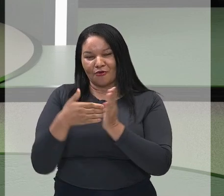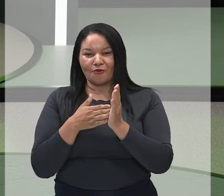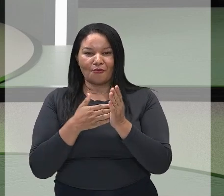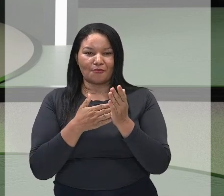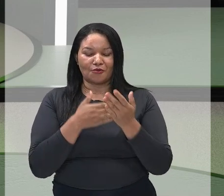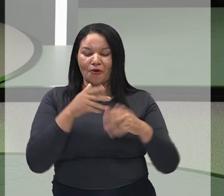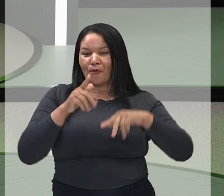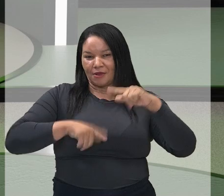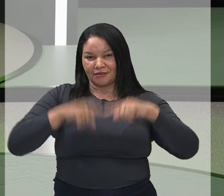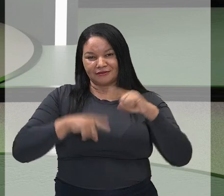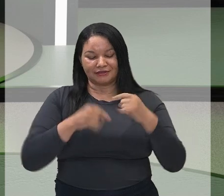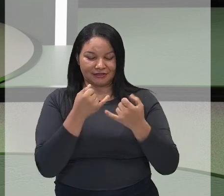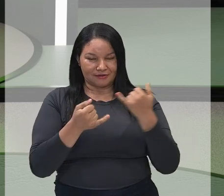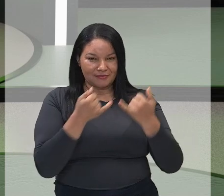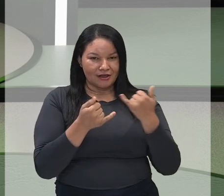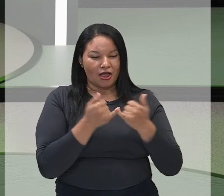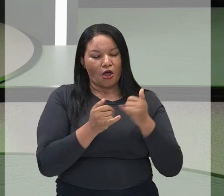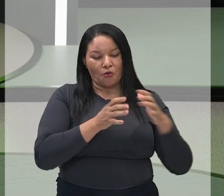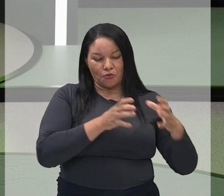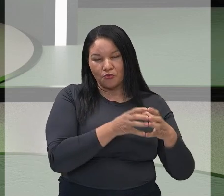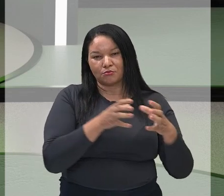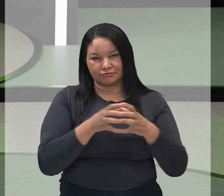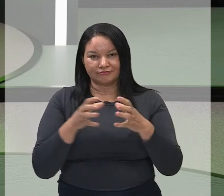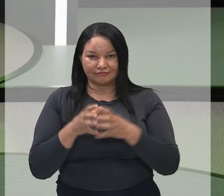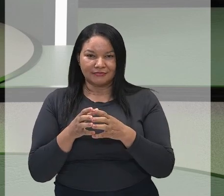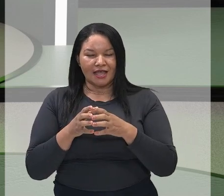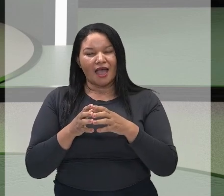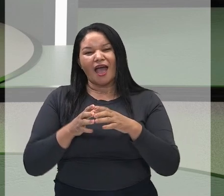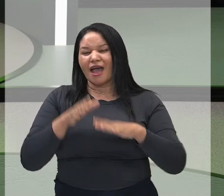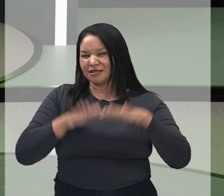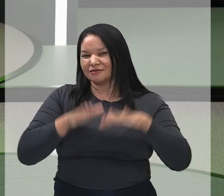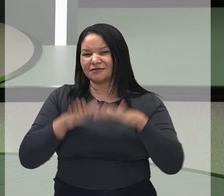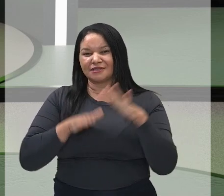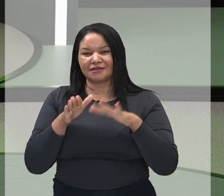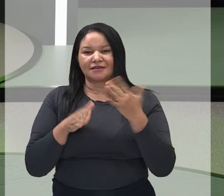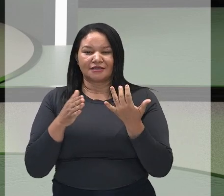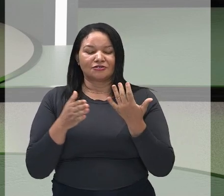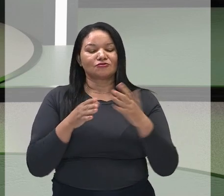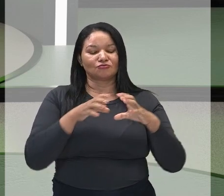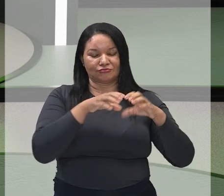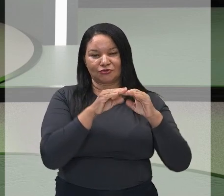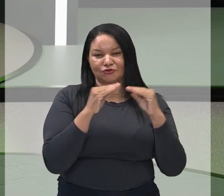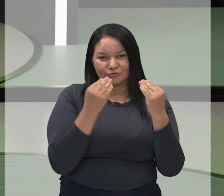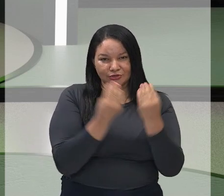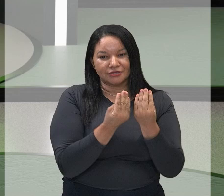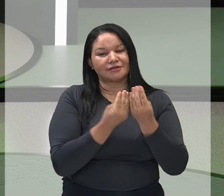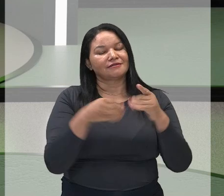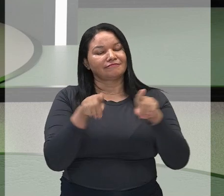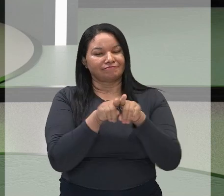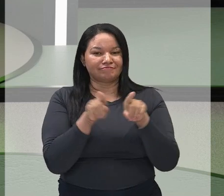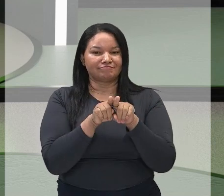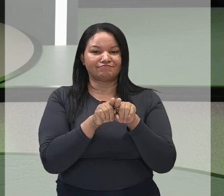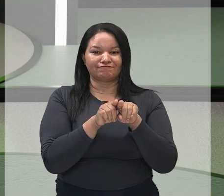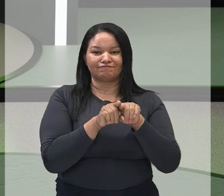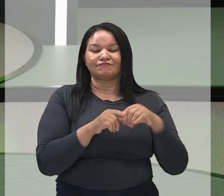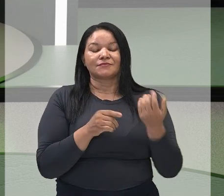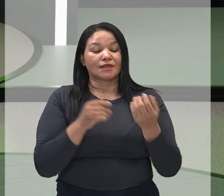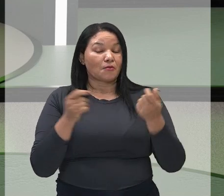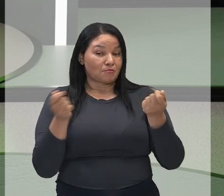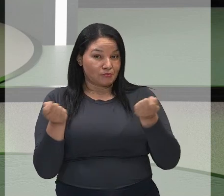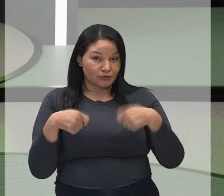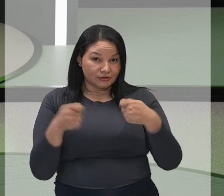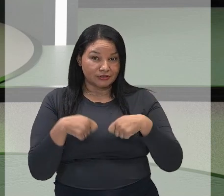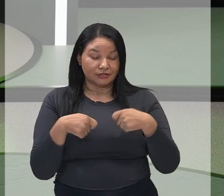características semelhantes num determinado grupo. E às vezes, certas substâncias, certos compostos, permitem ter